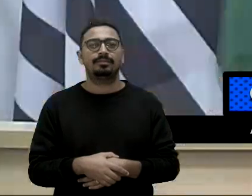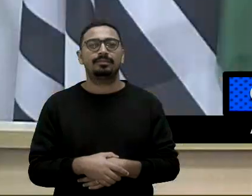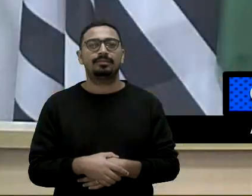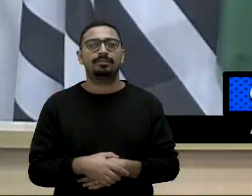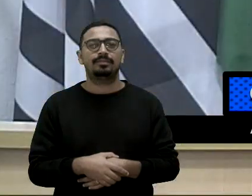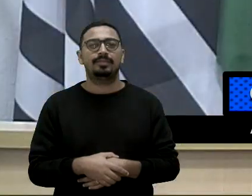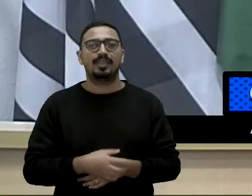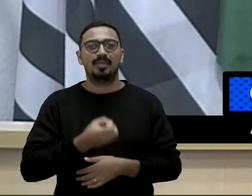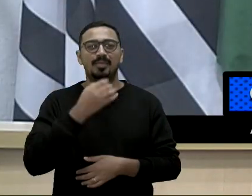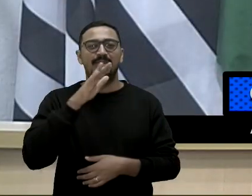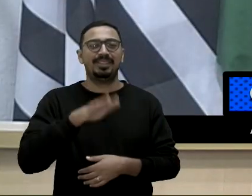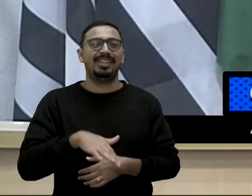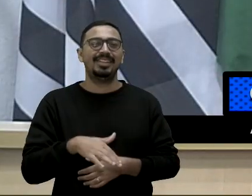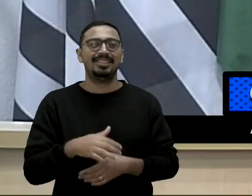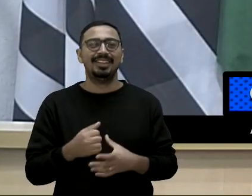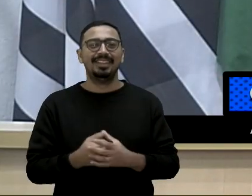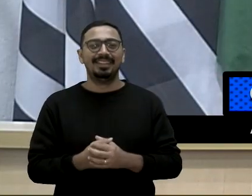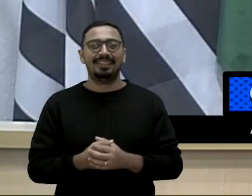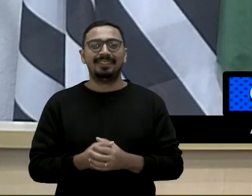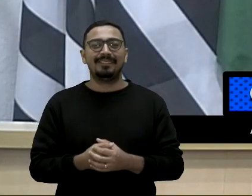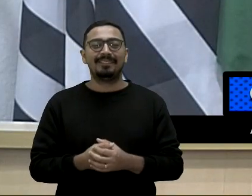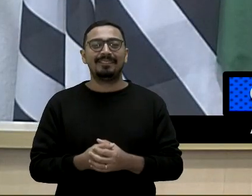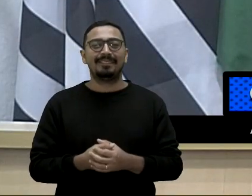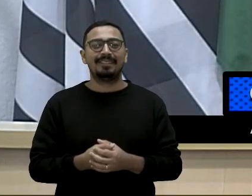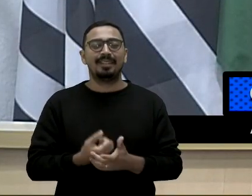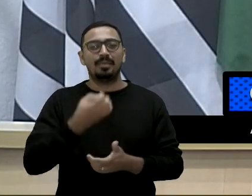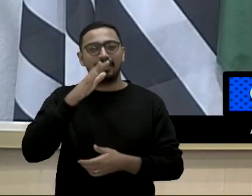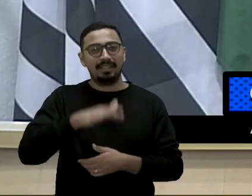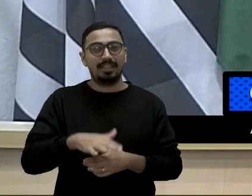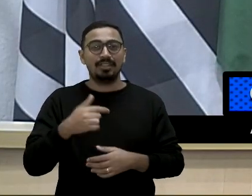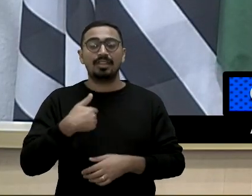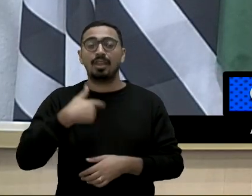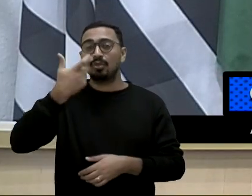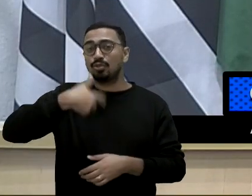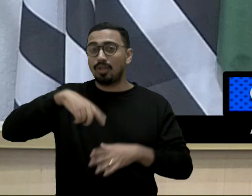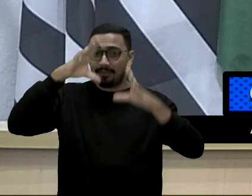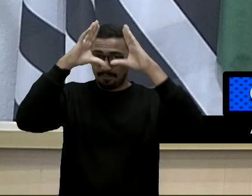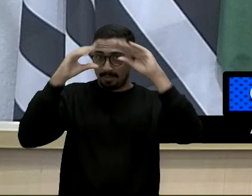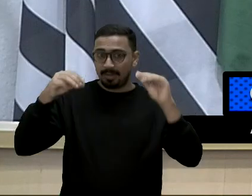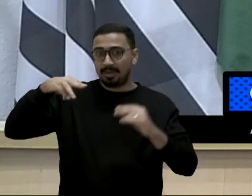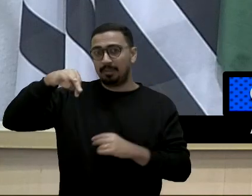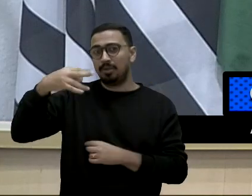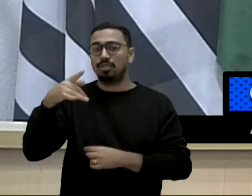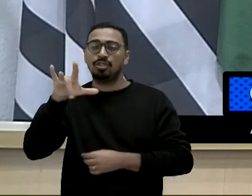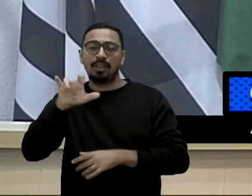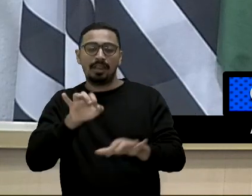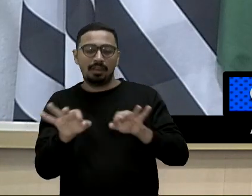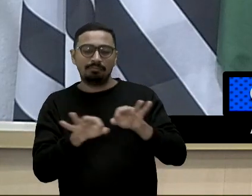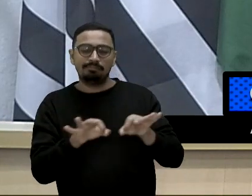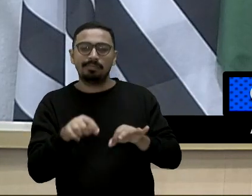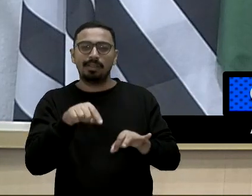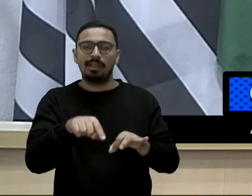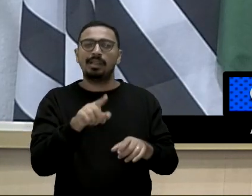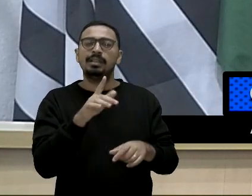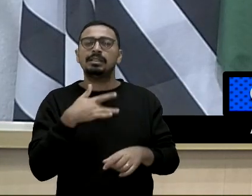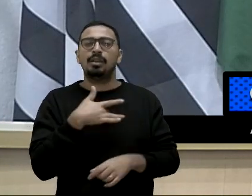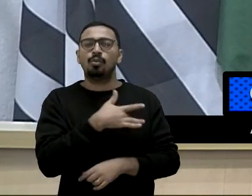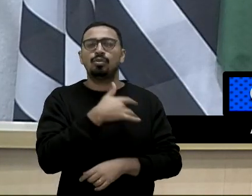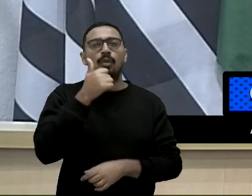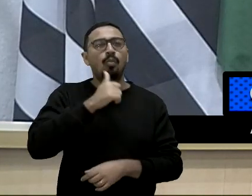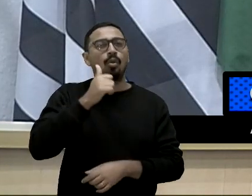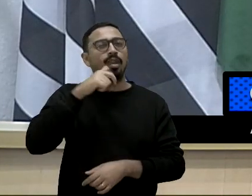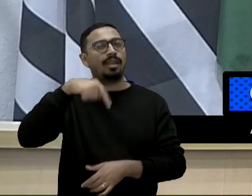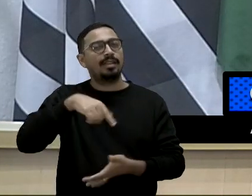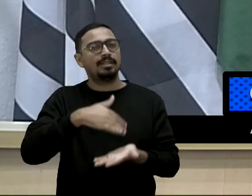Olá, boa tarde a todos. Eu me chamo Michele, sou enfermeira e atualmente estou na Coordenação da Saúde da Mulher da Secretaria de Saúde aqui